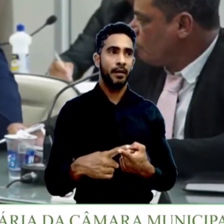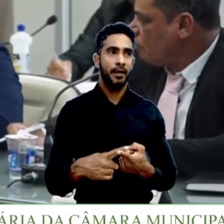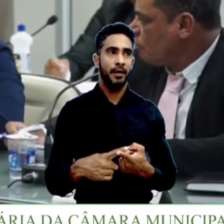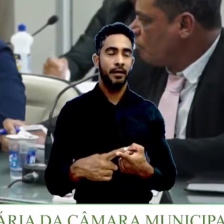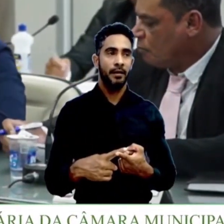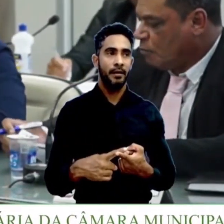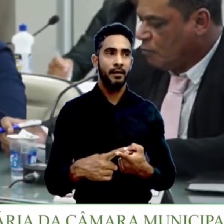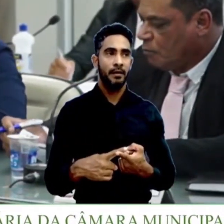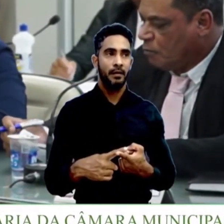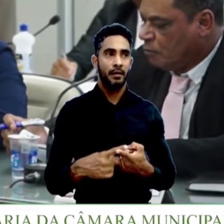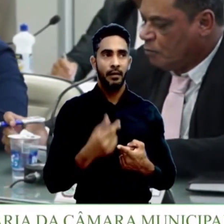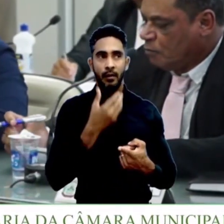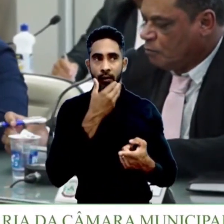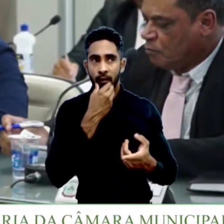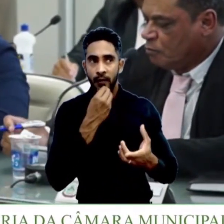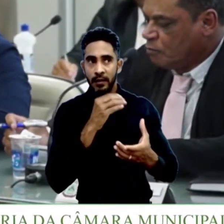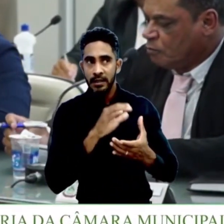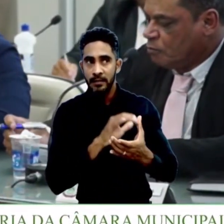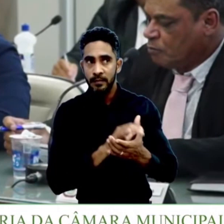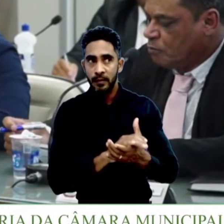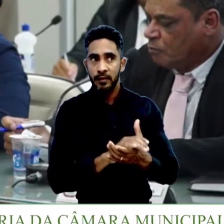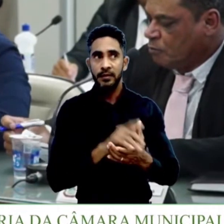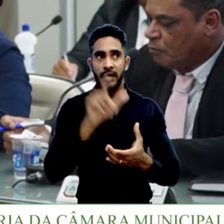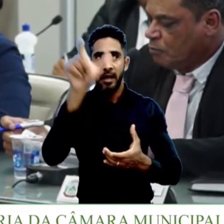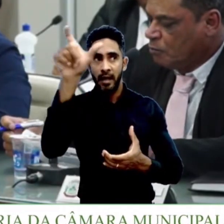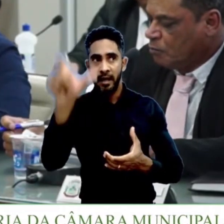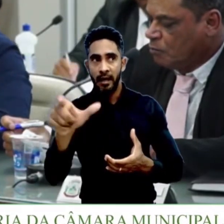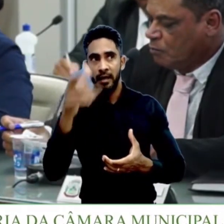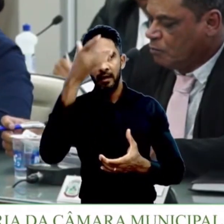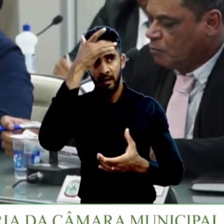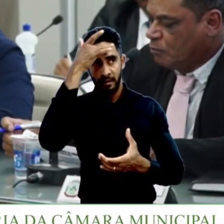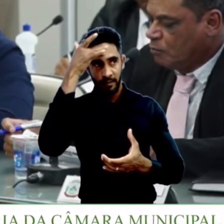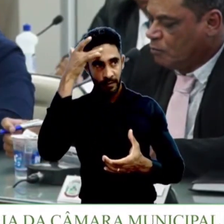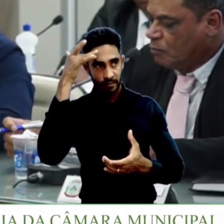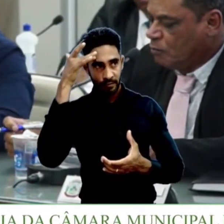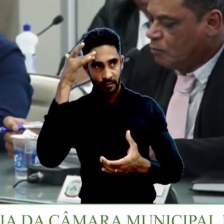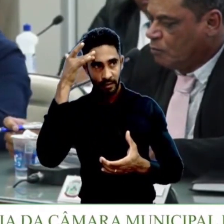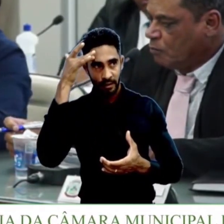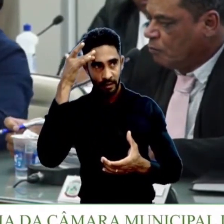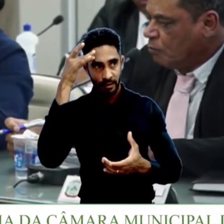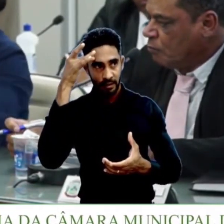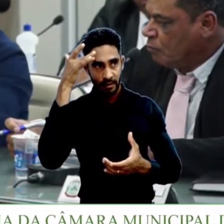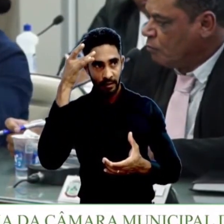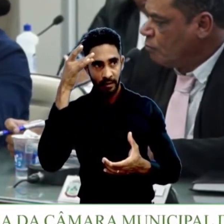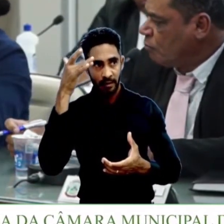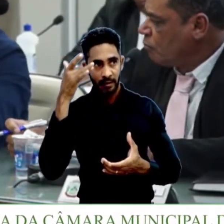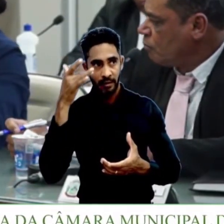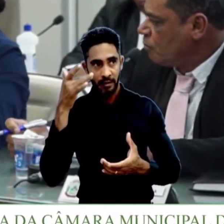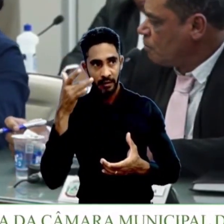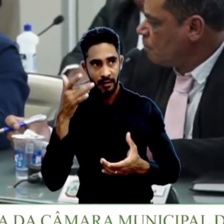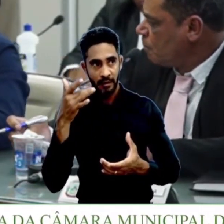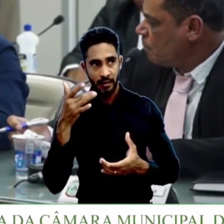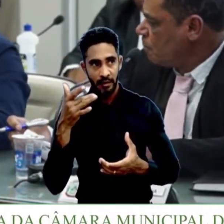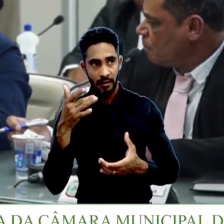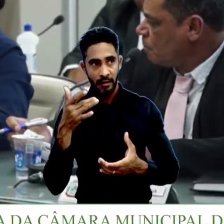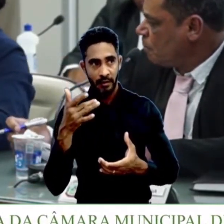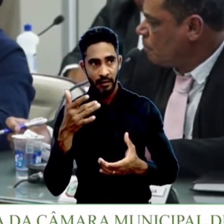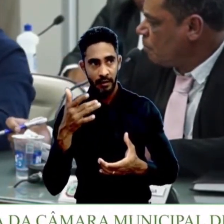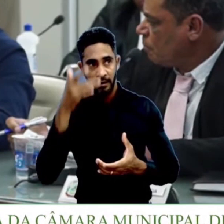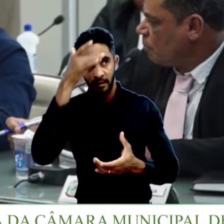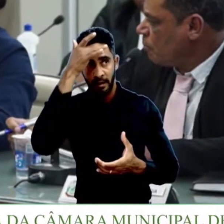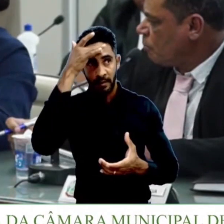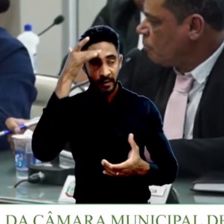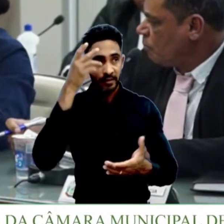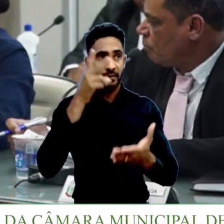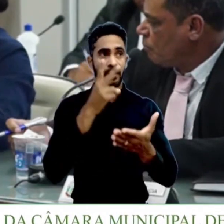o esposo dela não era, mas ela é uma pessoa nata, dona Zefa, né? Então, assim, é merecido, foi uma pessoa